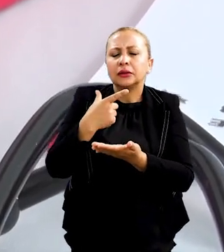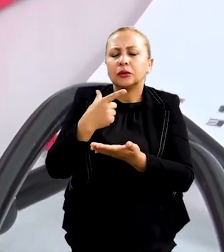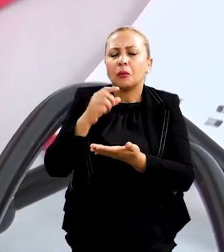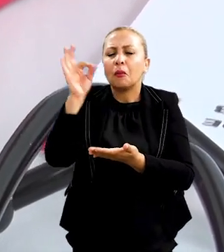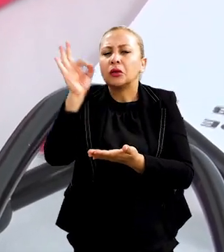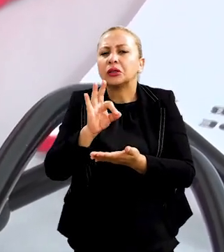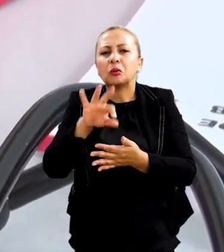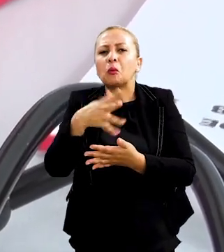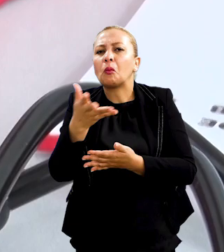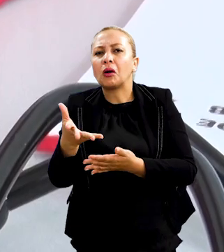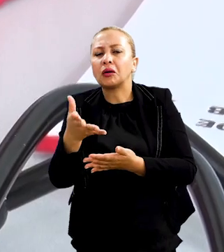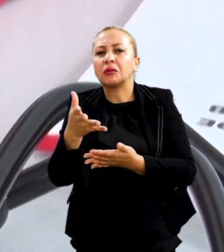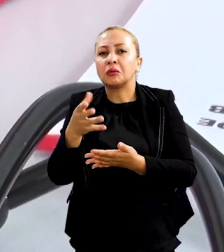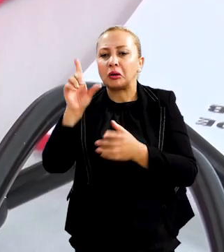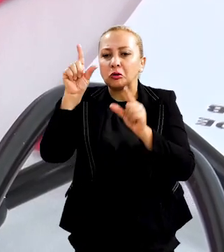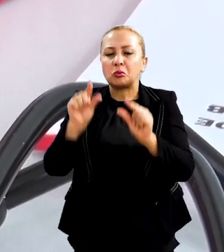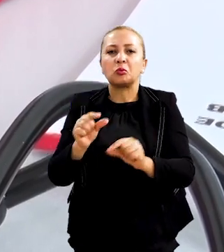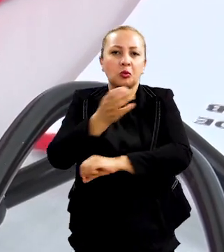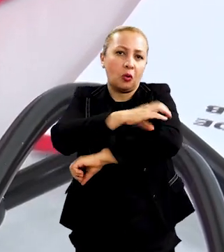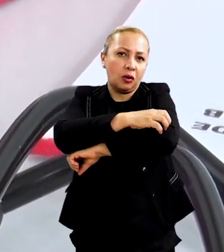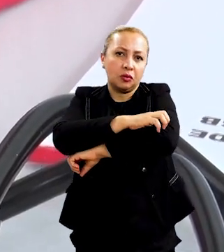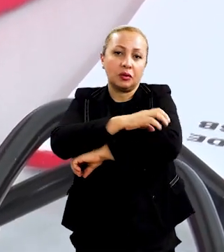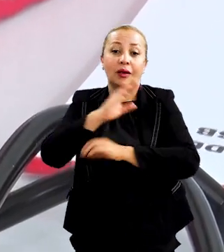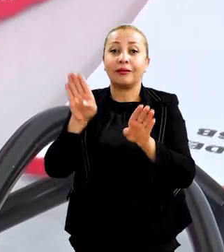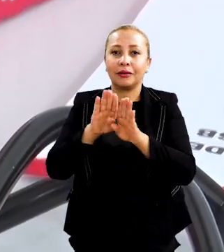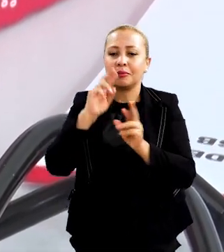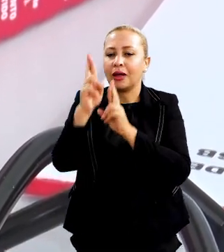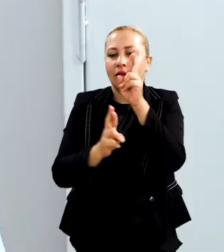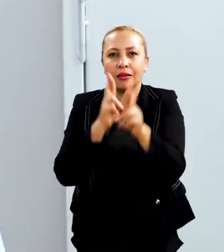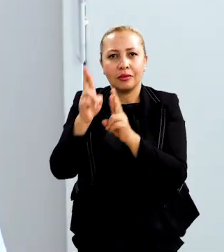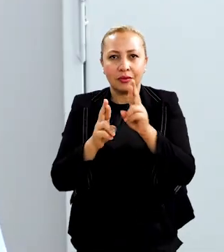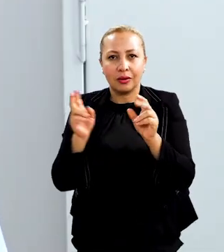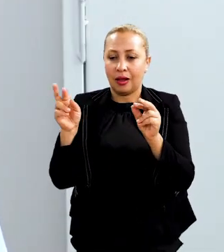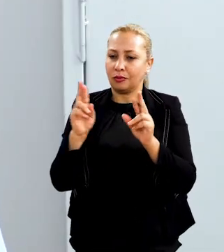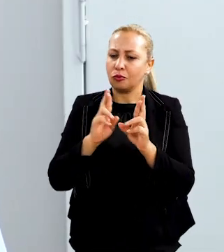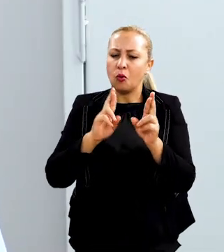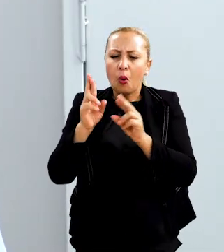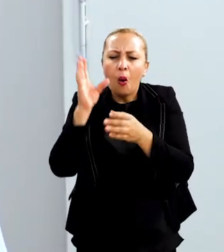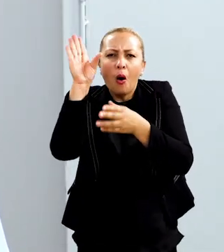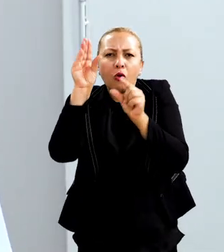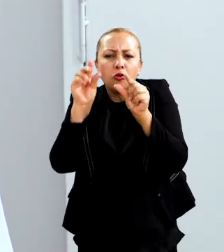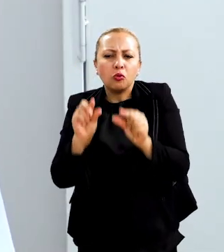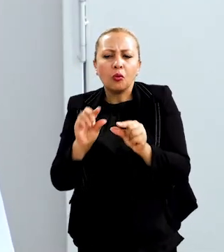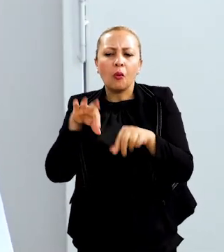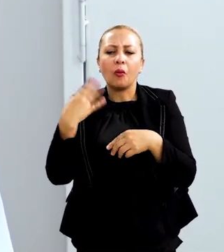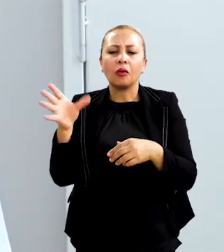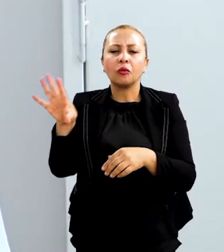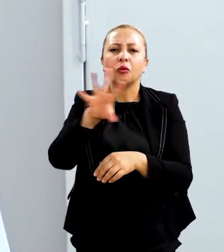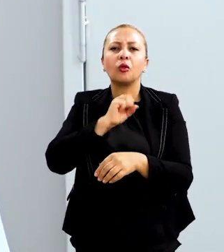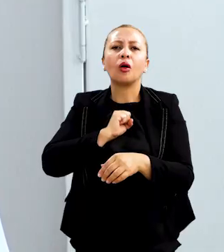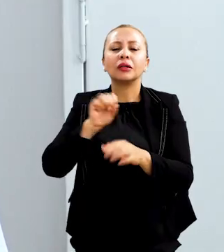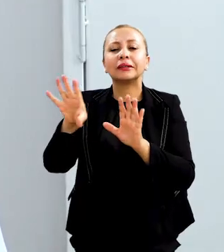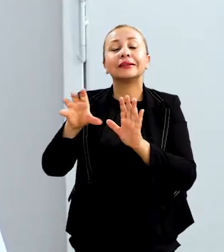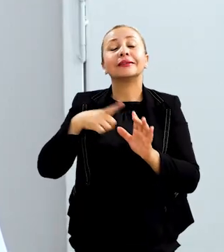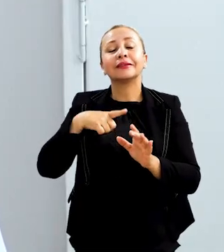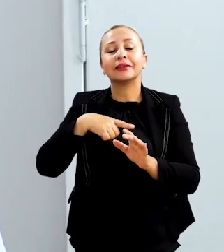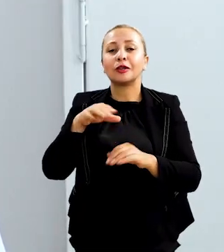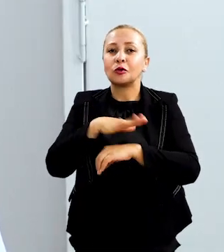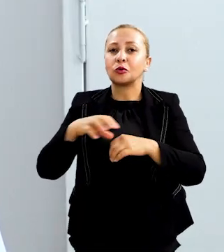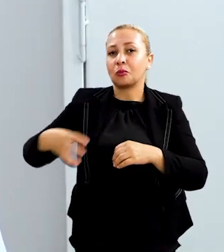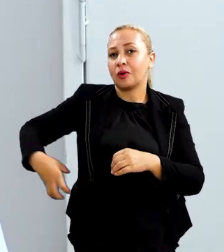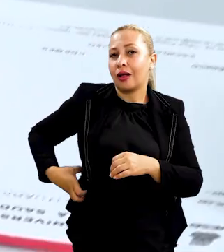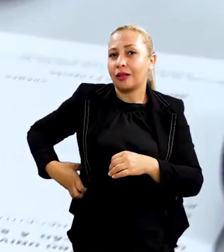medicação reduz o ácido úrico e, portanto, relacionado com essa redução, quanto a gente obtém de